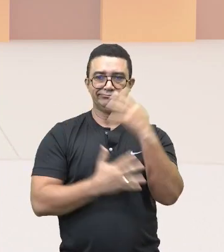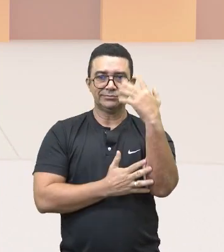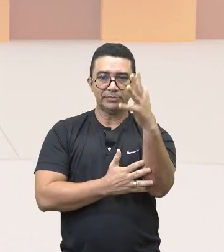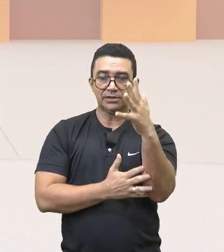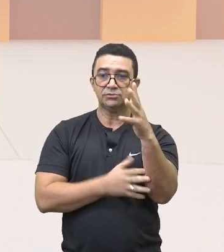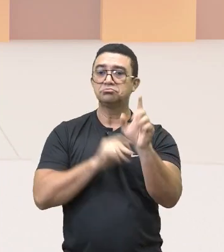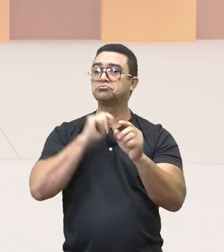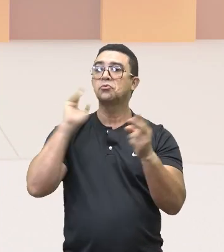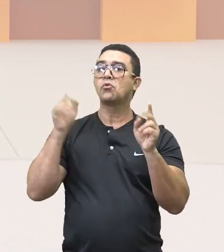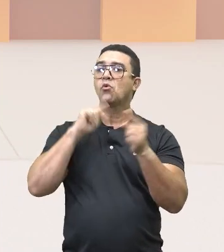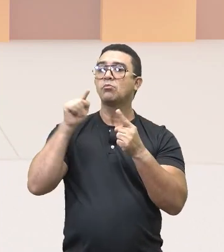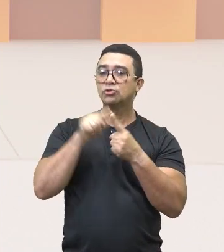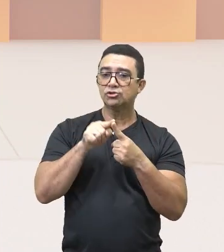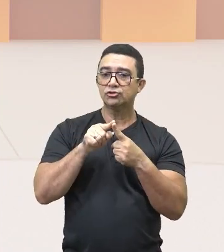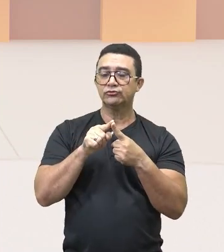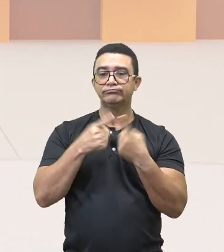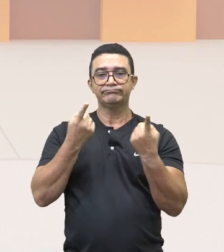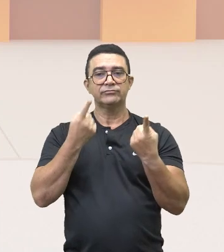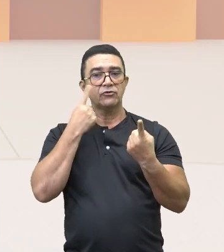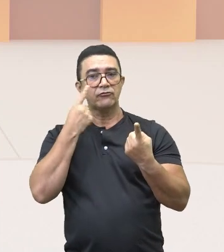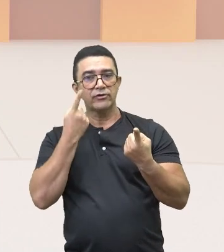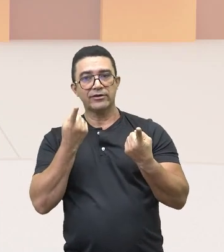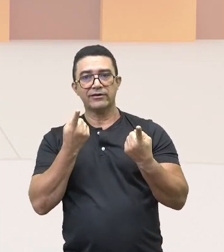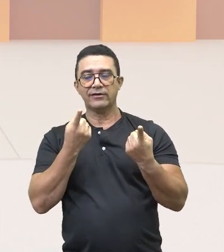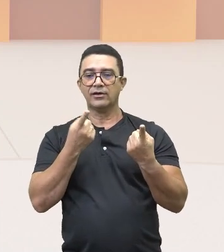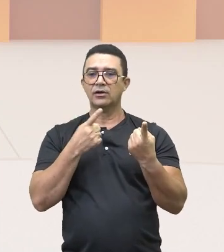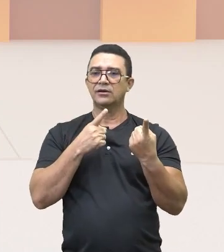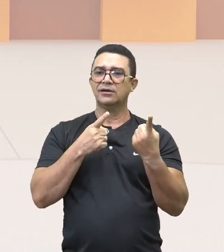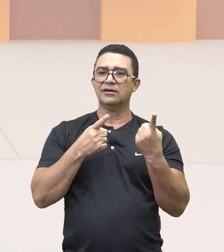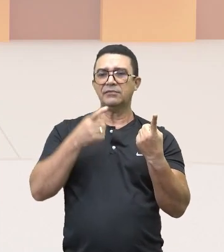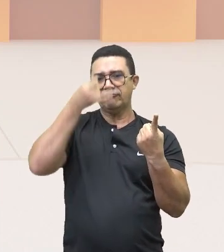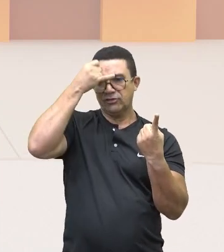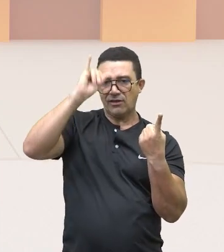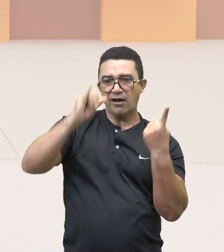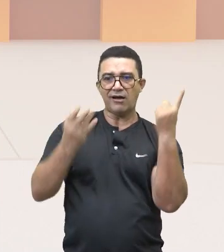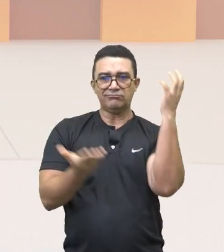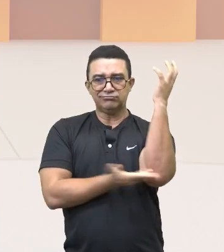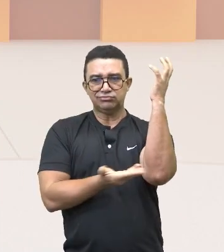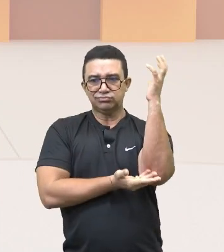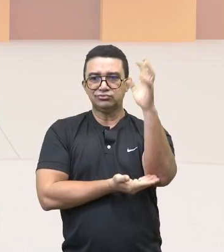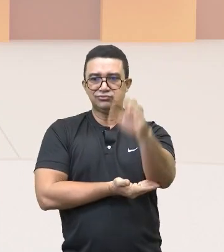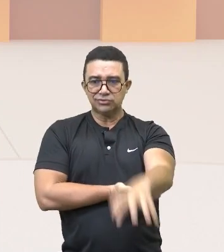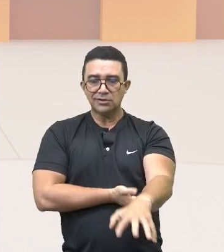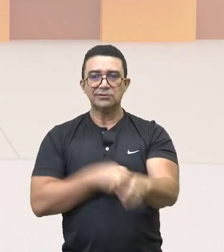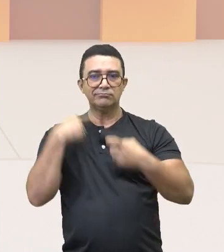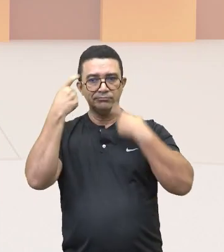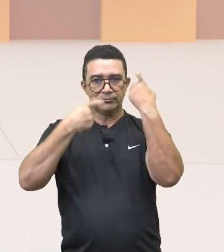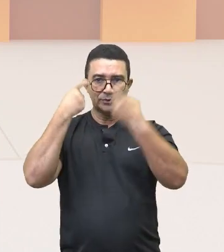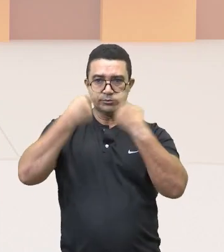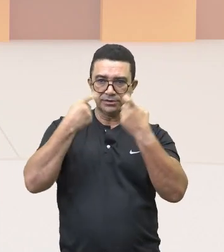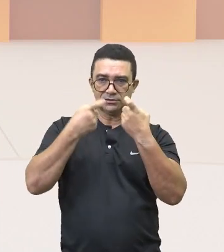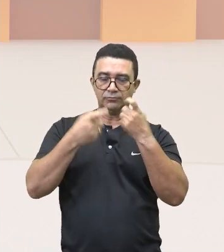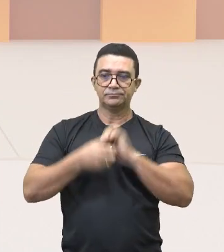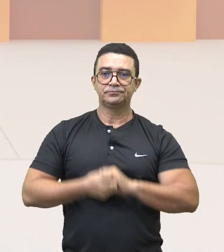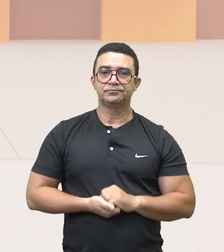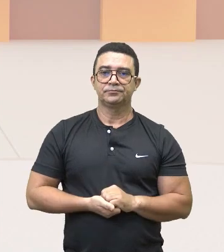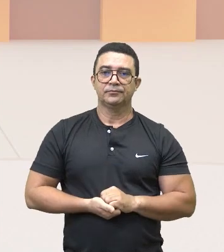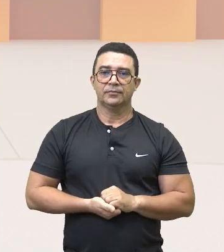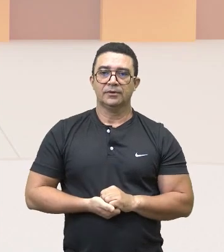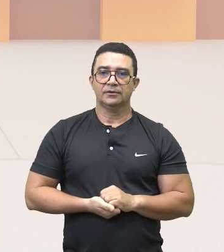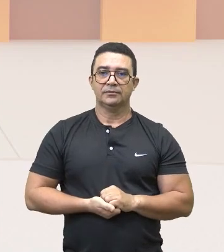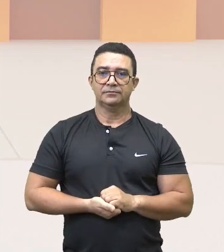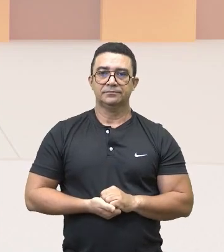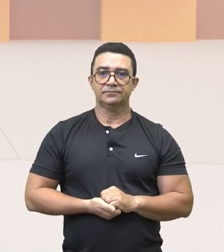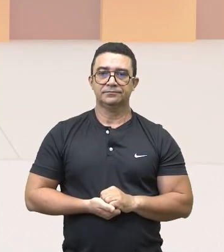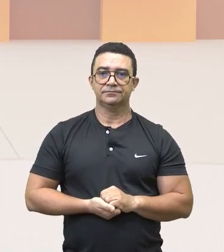para acompanhar, por exemplo, questões relacionadas a desmatamento, né? Tem toda essa preocupação nesse sentido. Então a gente vai ver aqui na